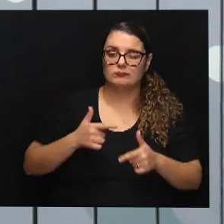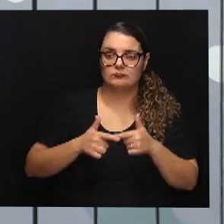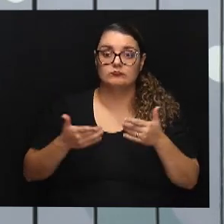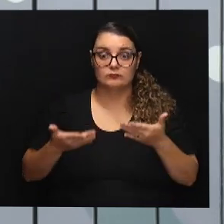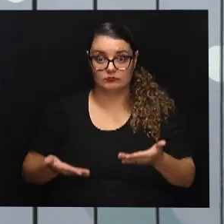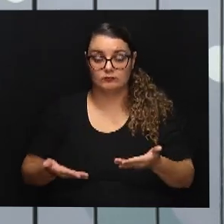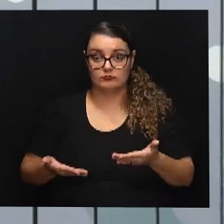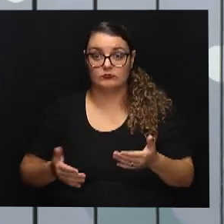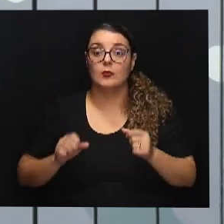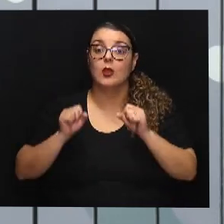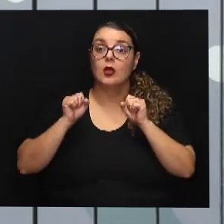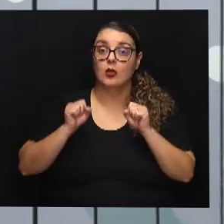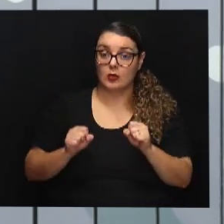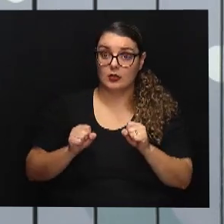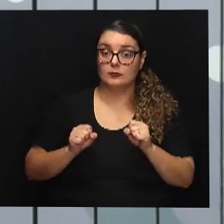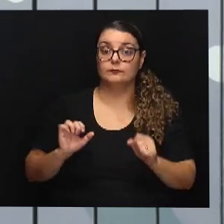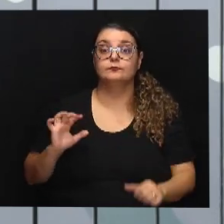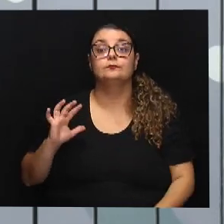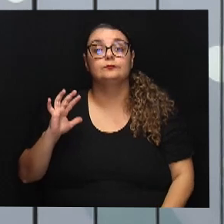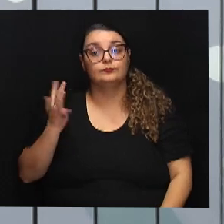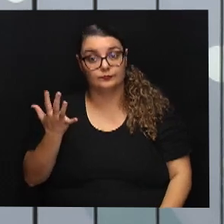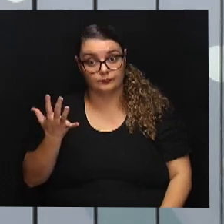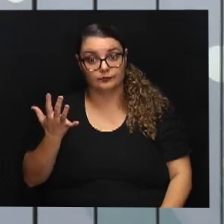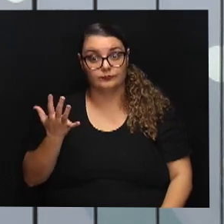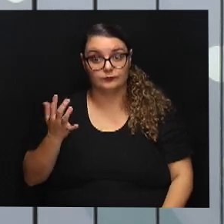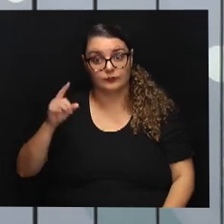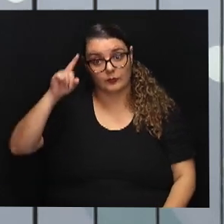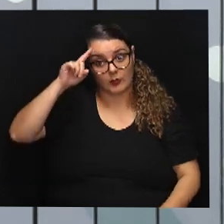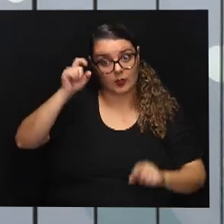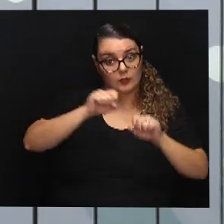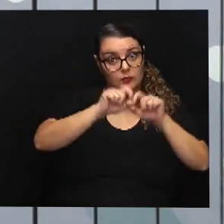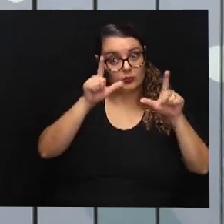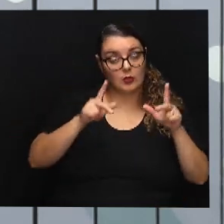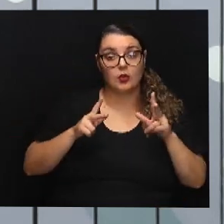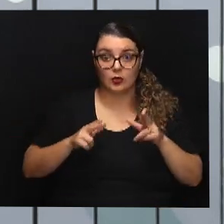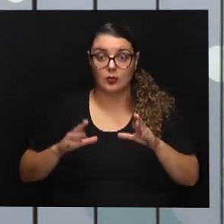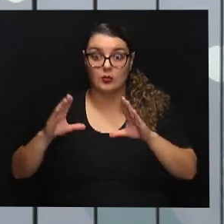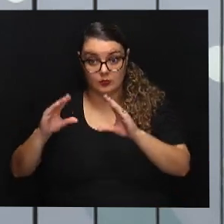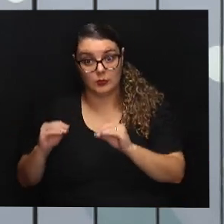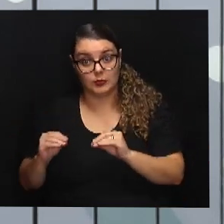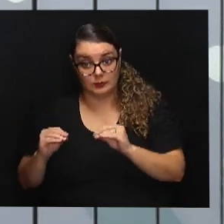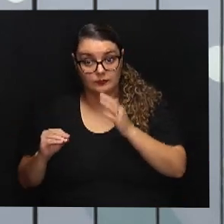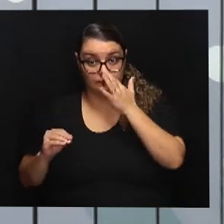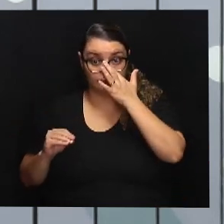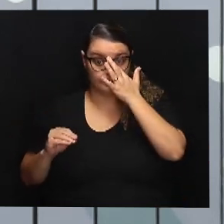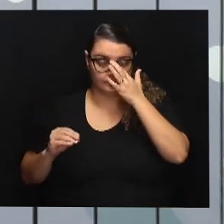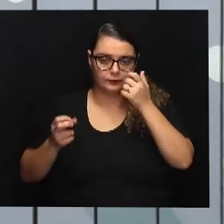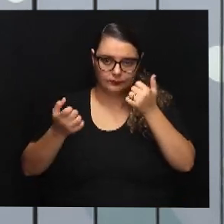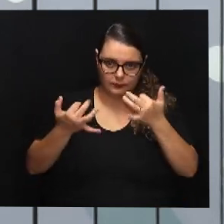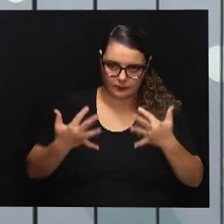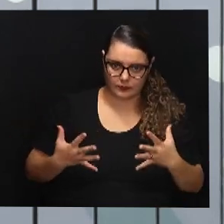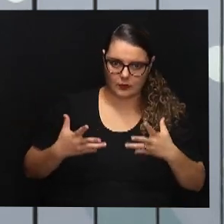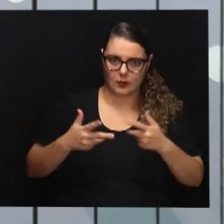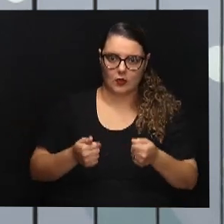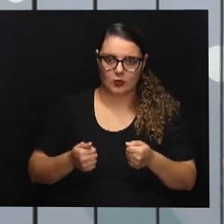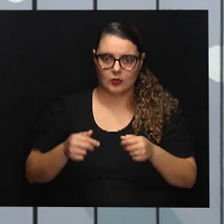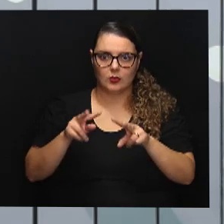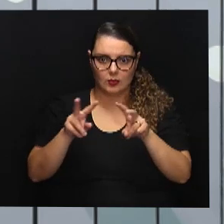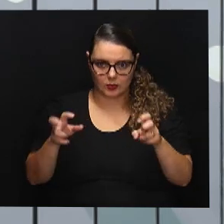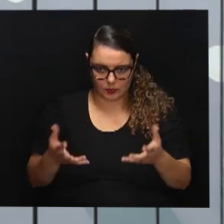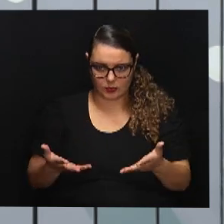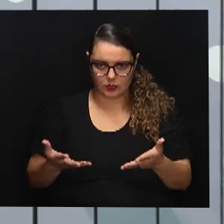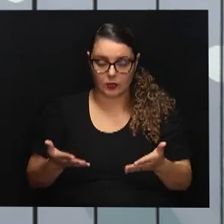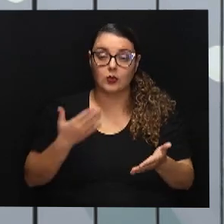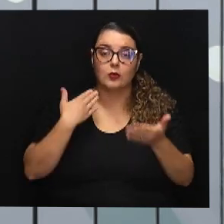que 40% dos brasileiros sofrem com esse problema, que pode acontecer tanto durante o